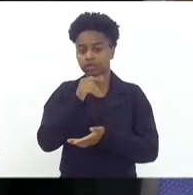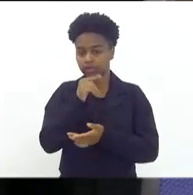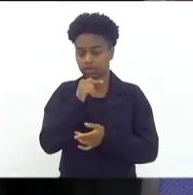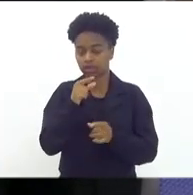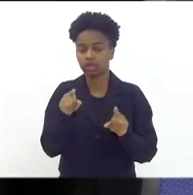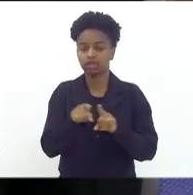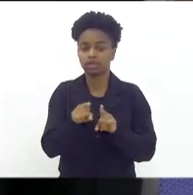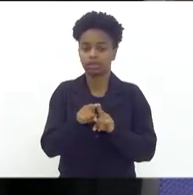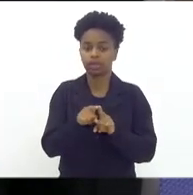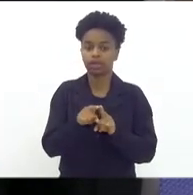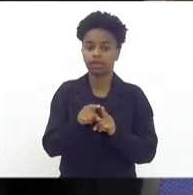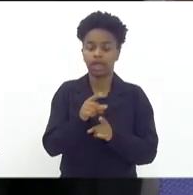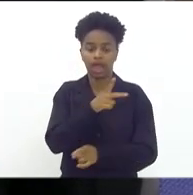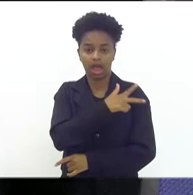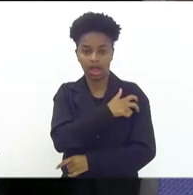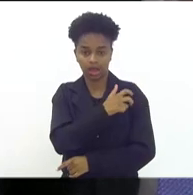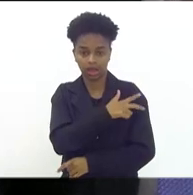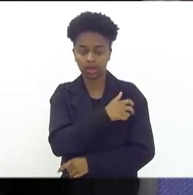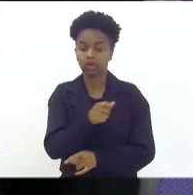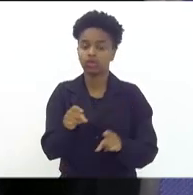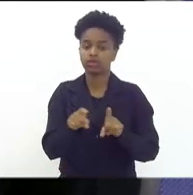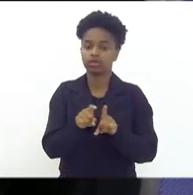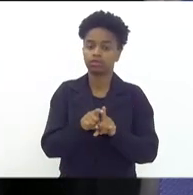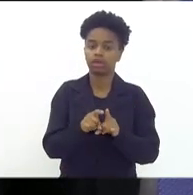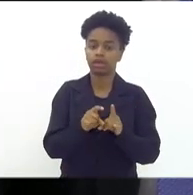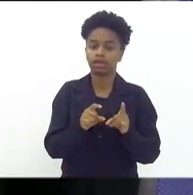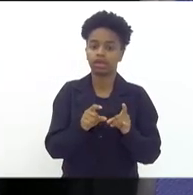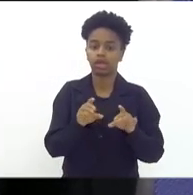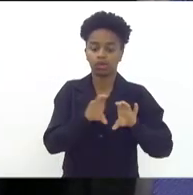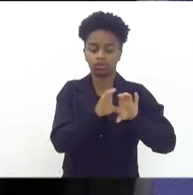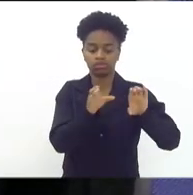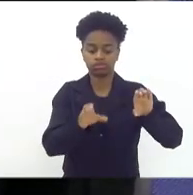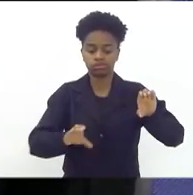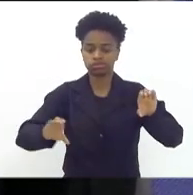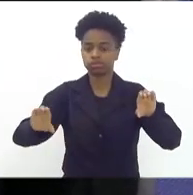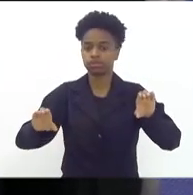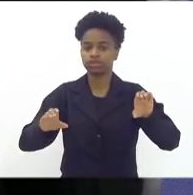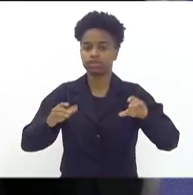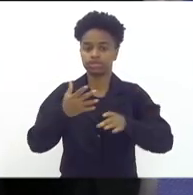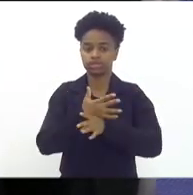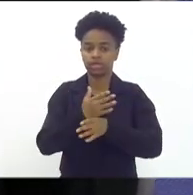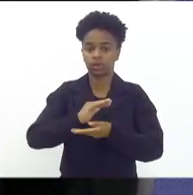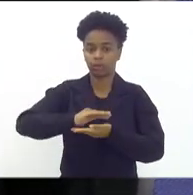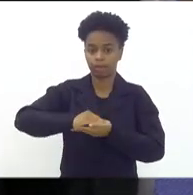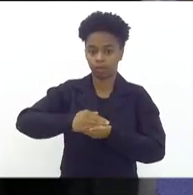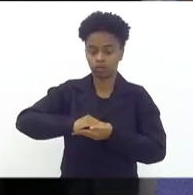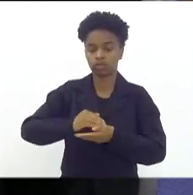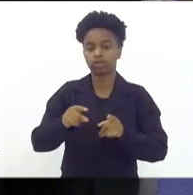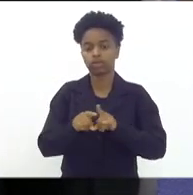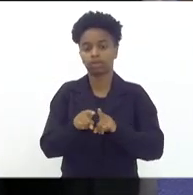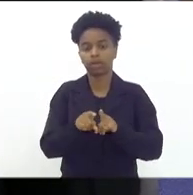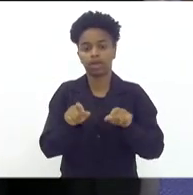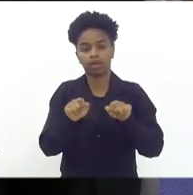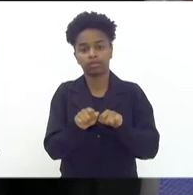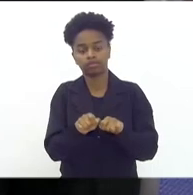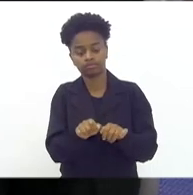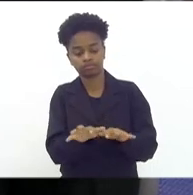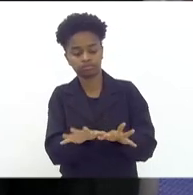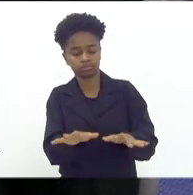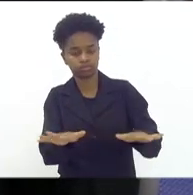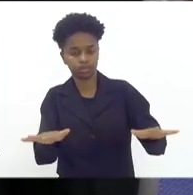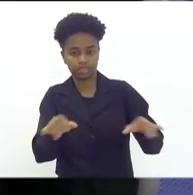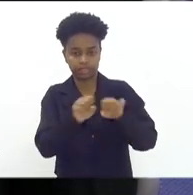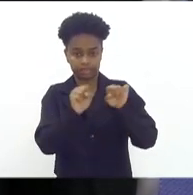de Arraial do Cabo a criação da rede separativa de esgoto da cidade de Búzios ampliação do sistemas em Búzios